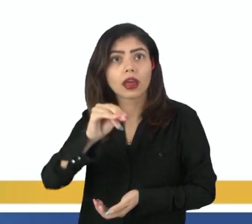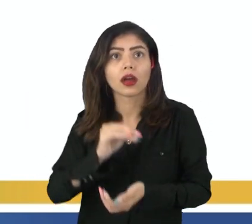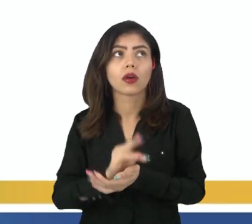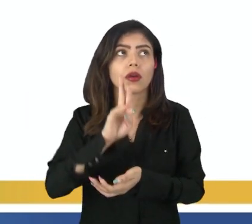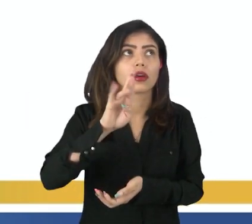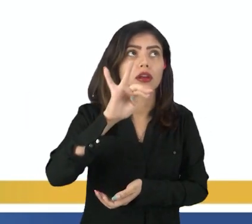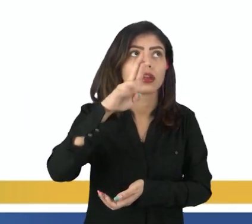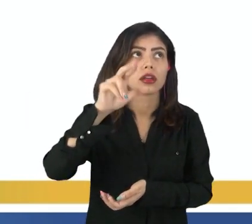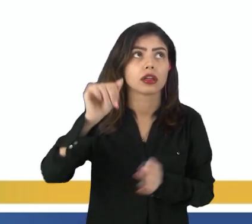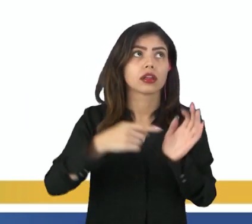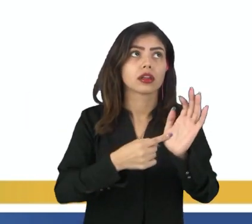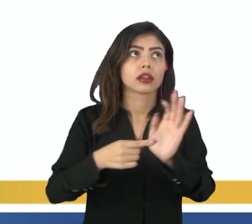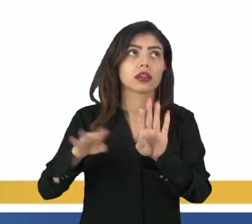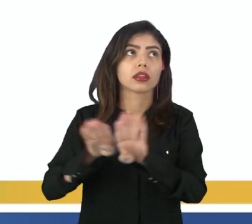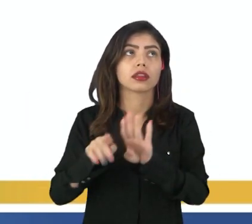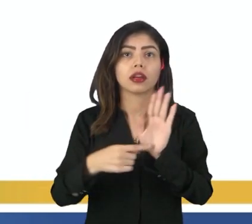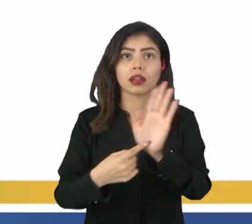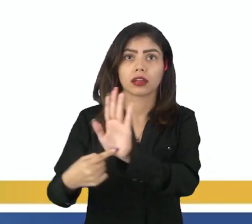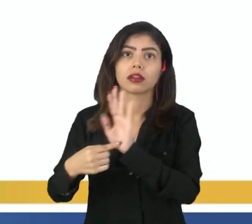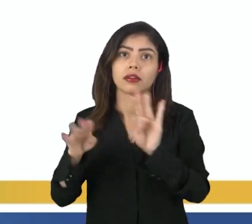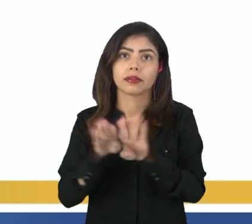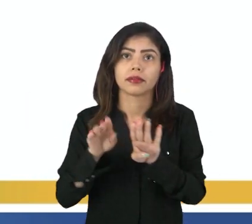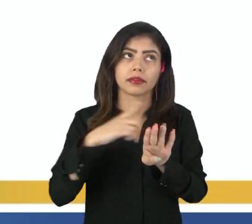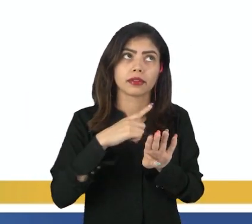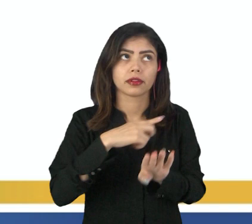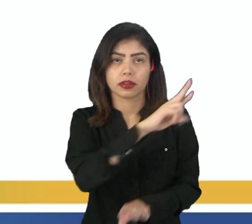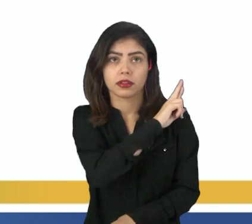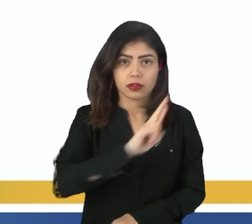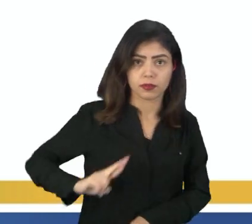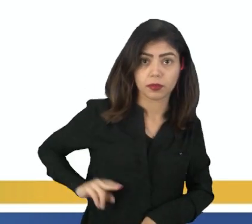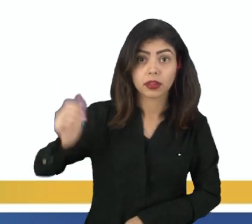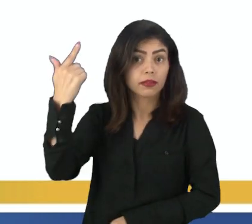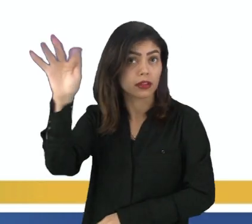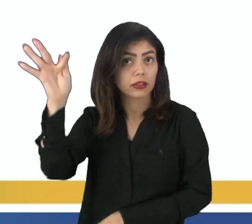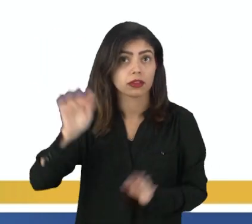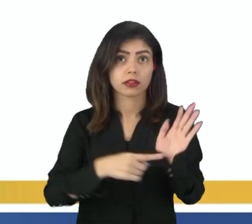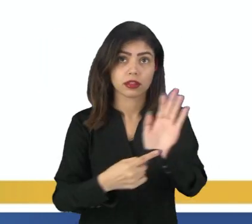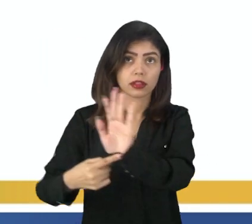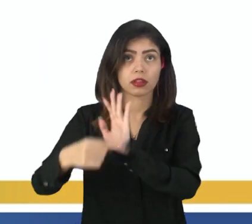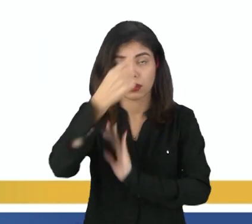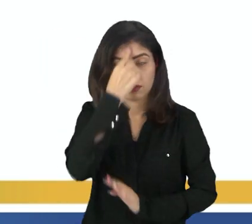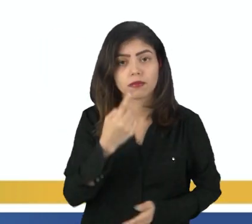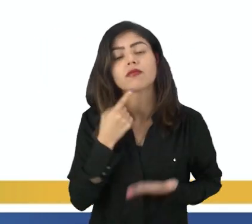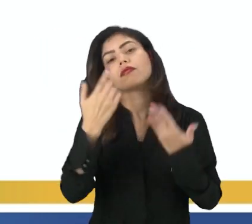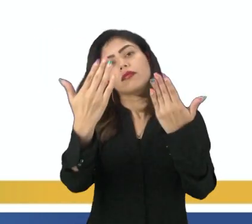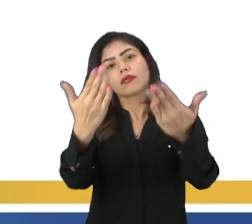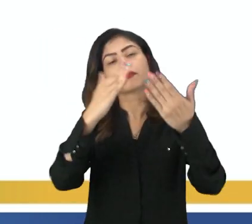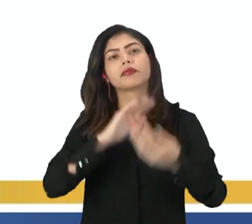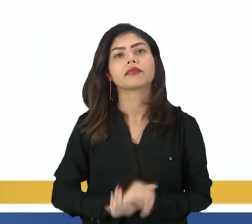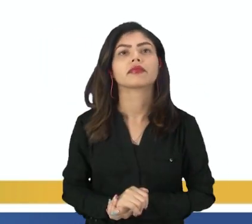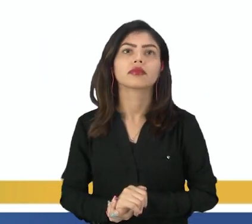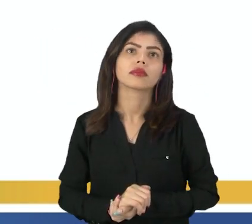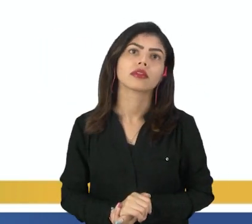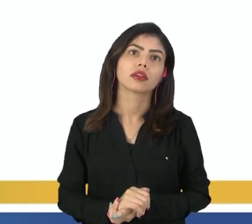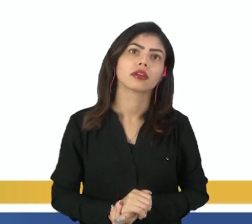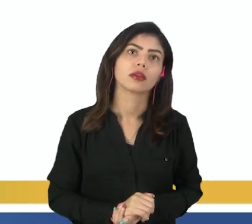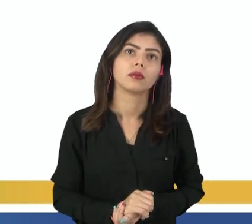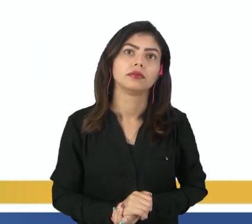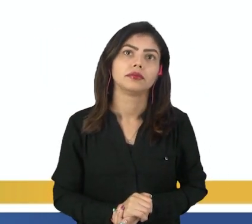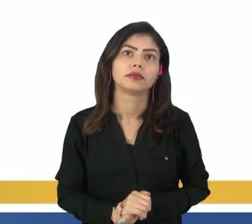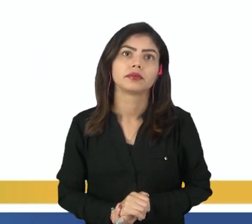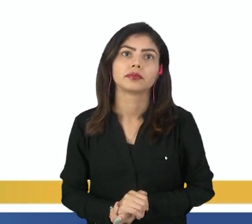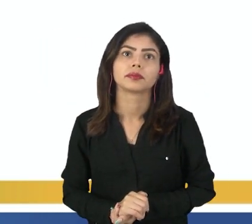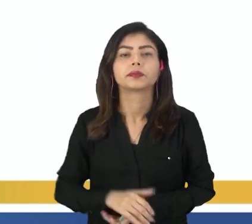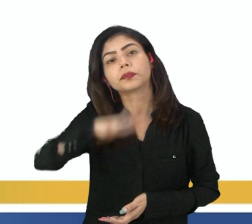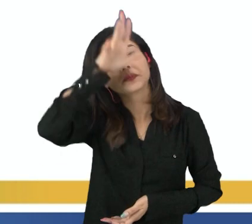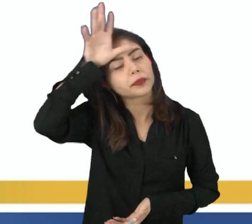biodiversidade invejável, presente em vários biomas do território, como demonstra a seguir as imagens. Então temos aí o bioma amazônico,